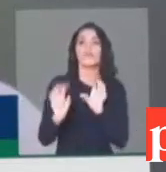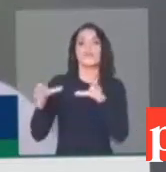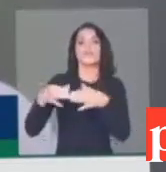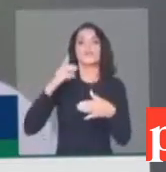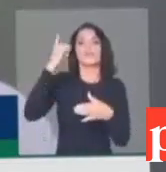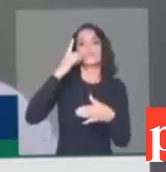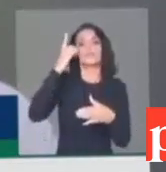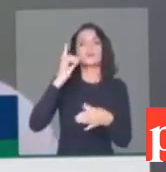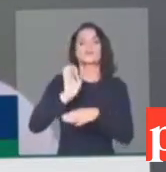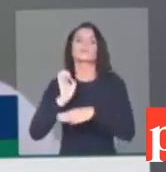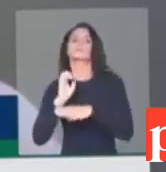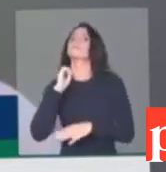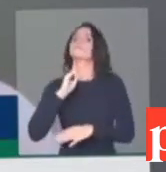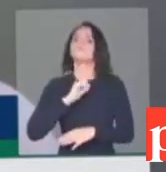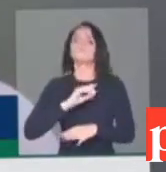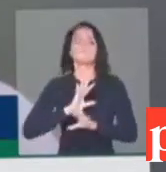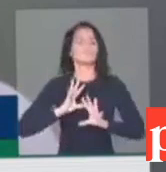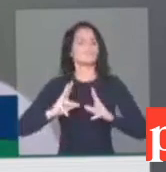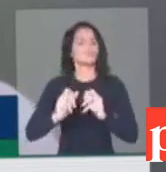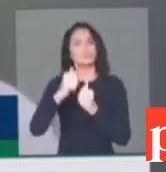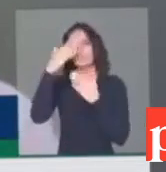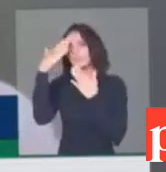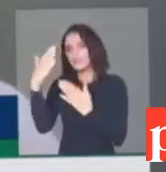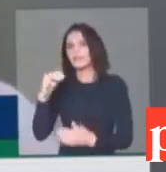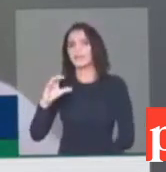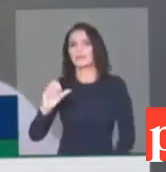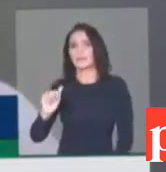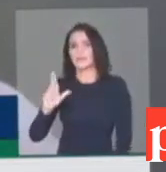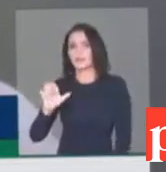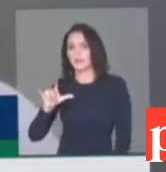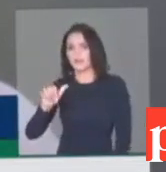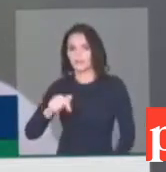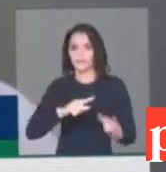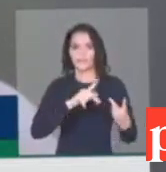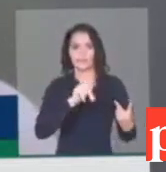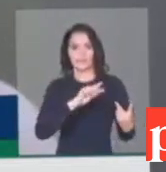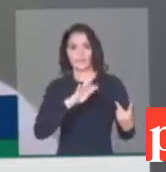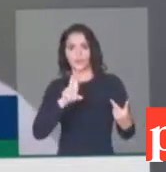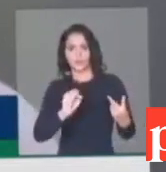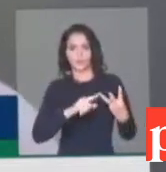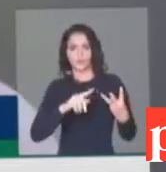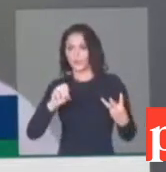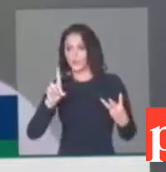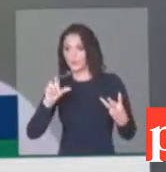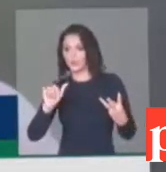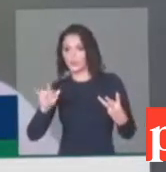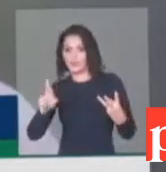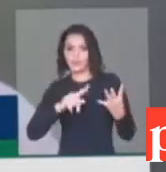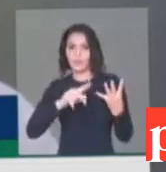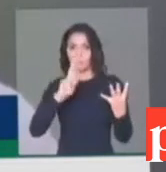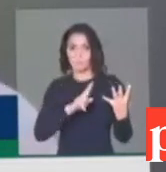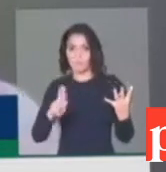Eu queria aqui agradecer o trabalho da Áurea Carolina, do Patrus Ananias, do Odair Cunha, do Padre João,